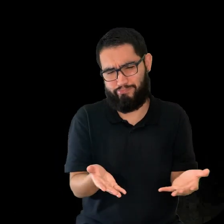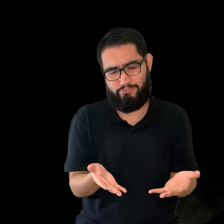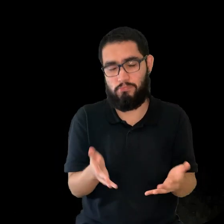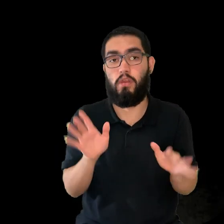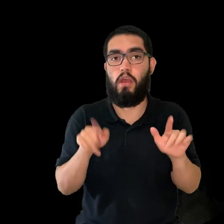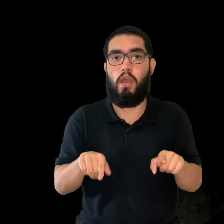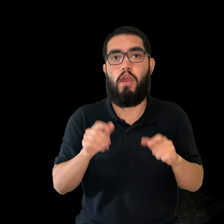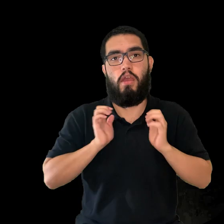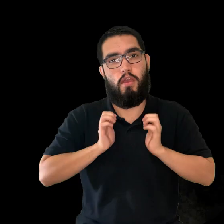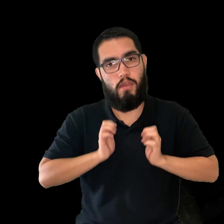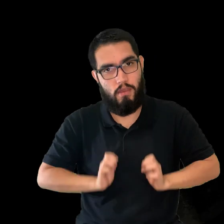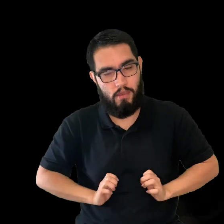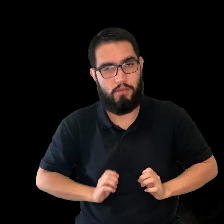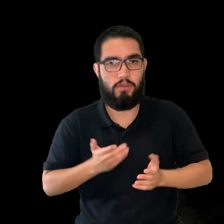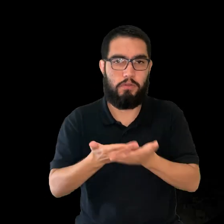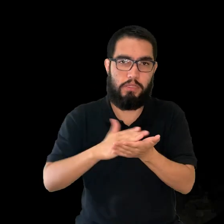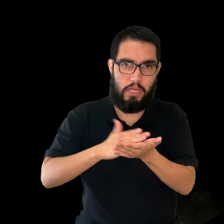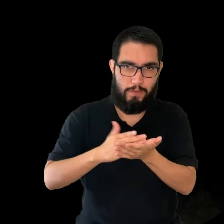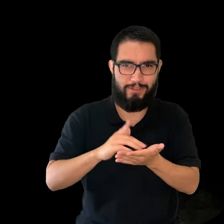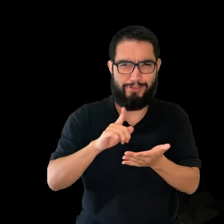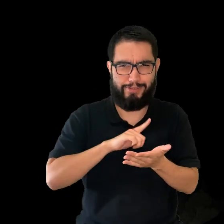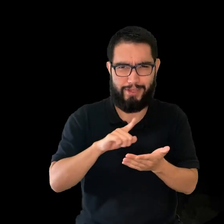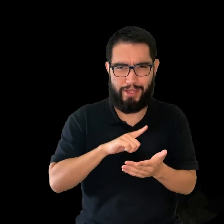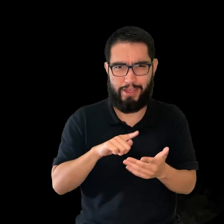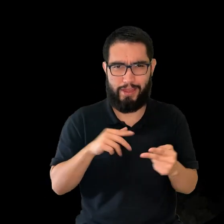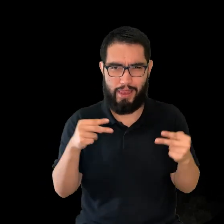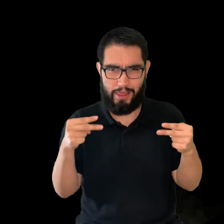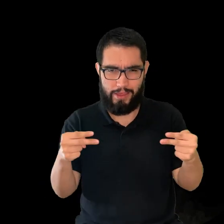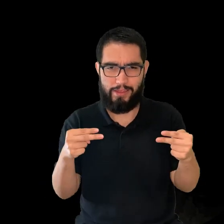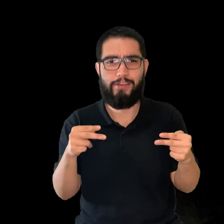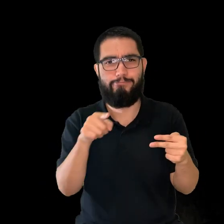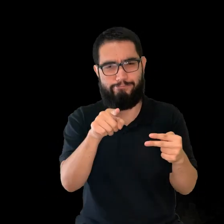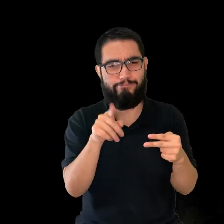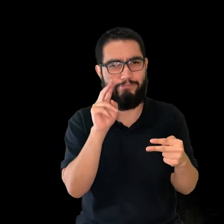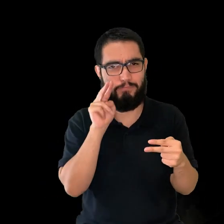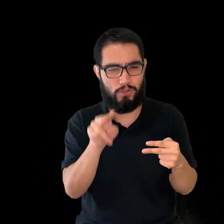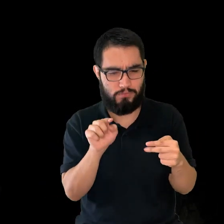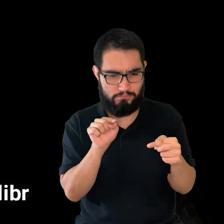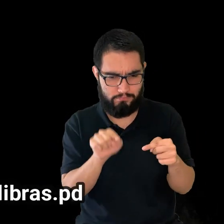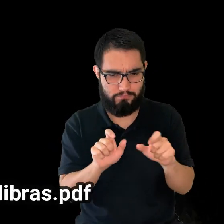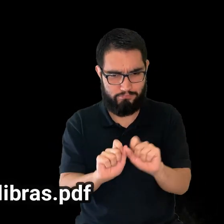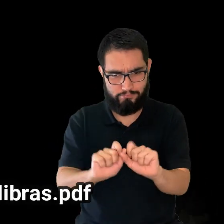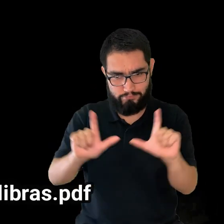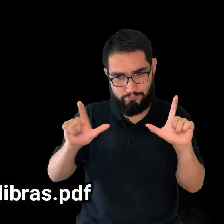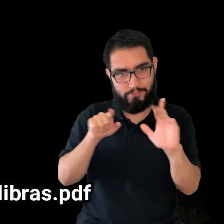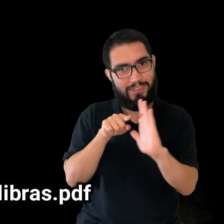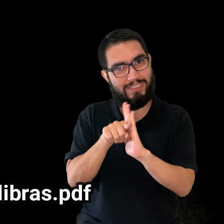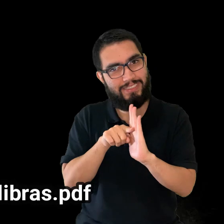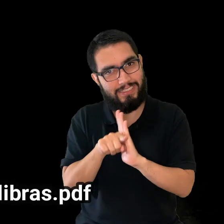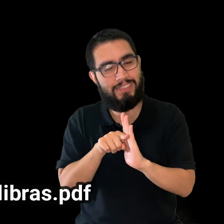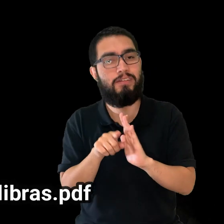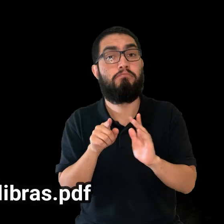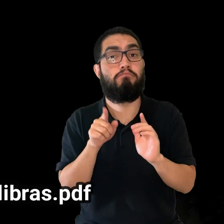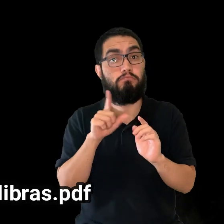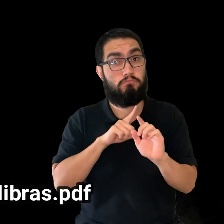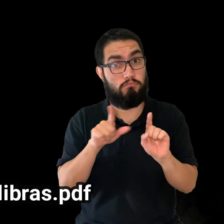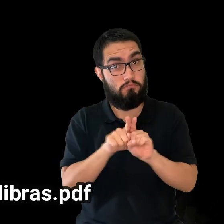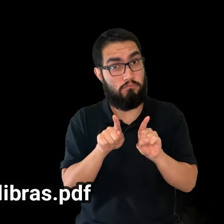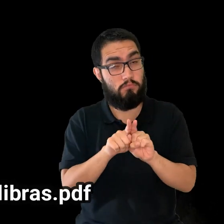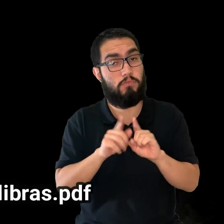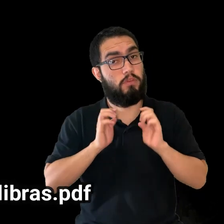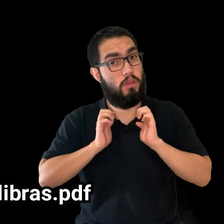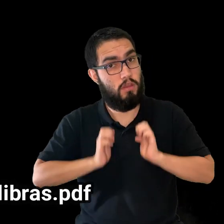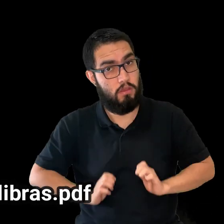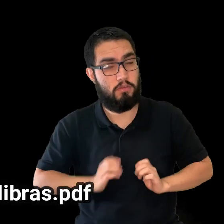do intérprete, né, no dia a dia. Nós deixamos os links disponíveis também no canal para vocês darem uma pesquisada, leiam sobre a ética